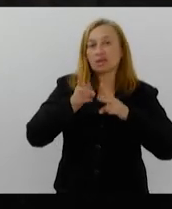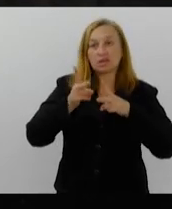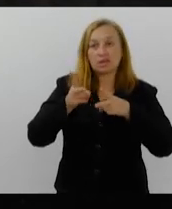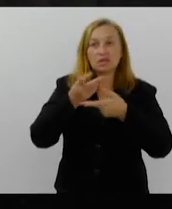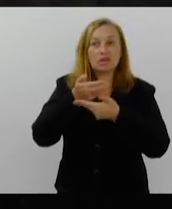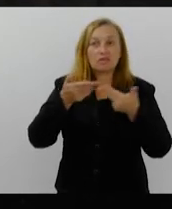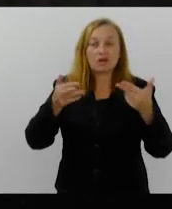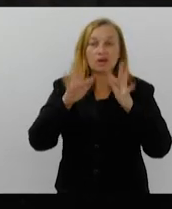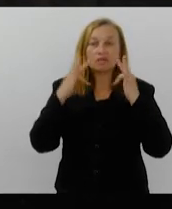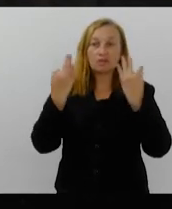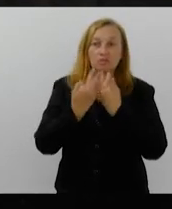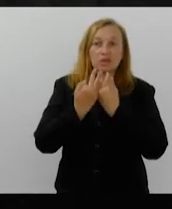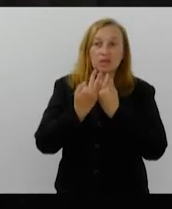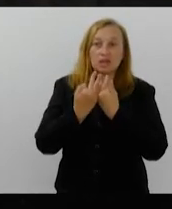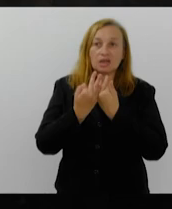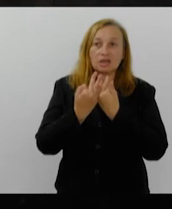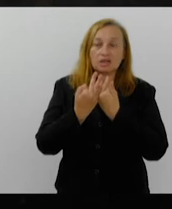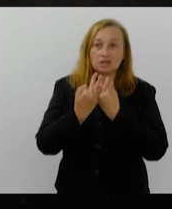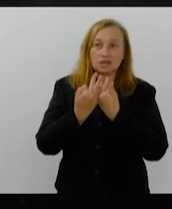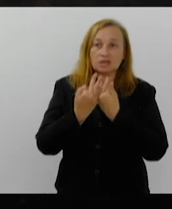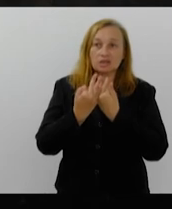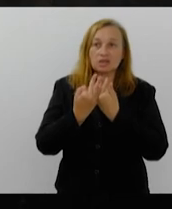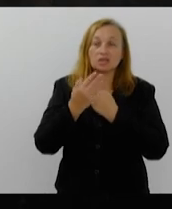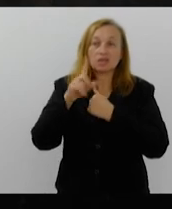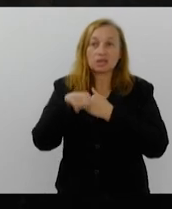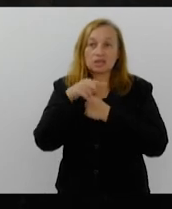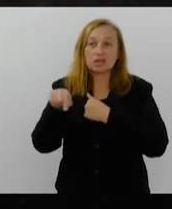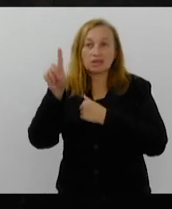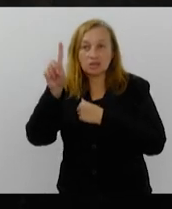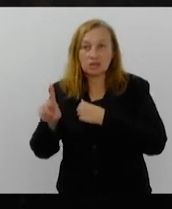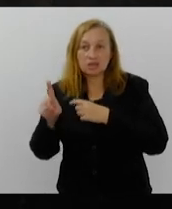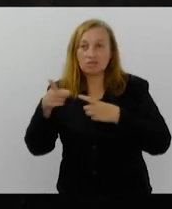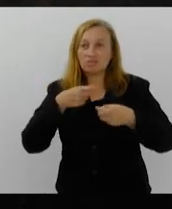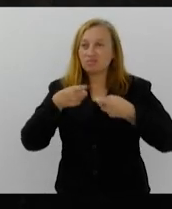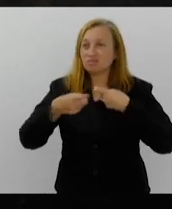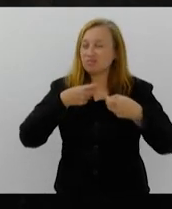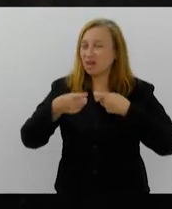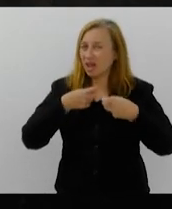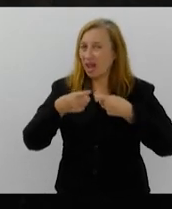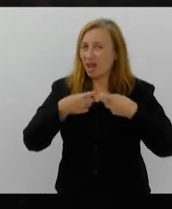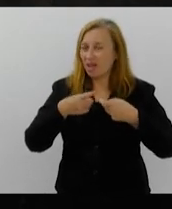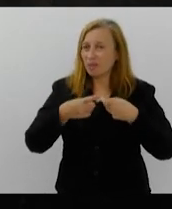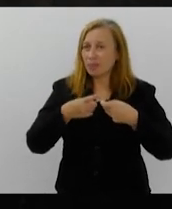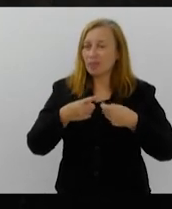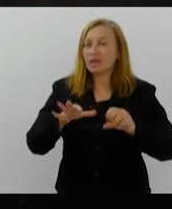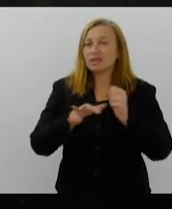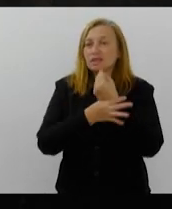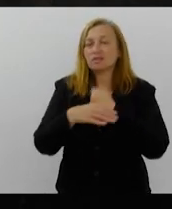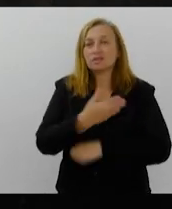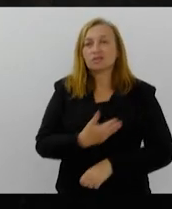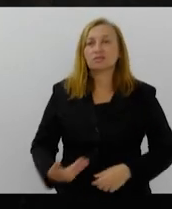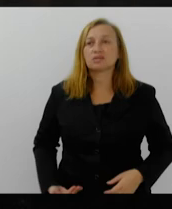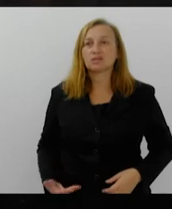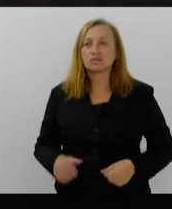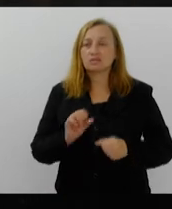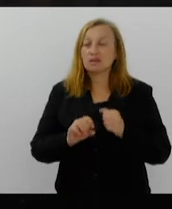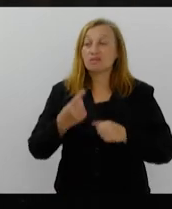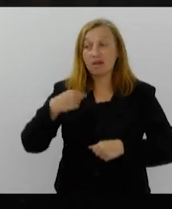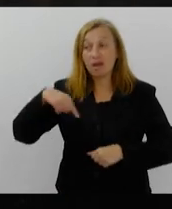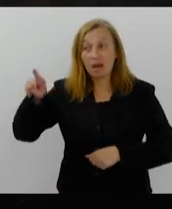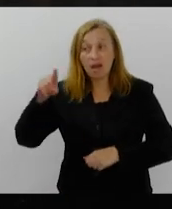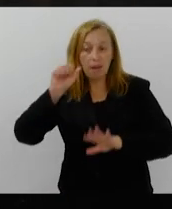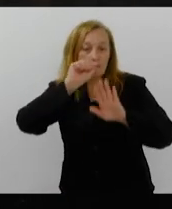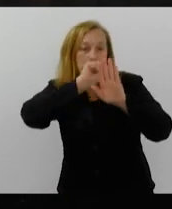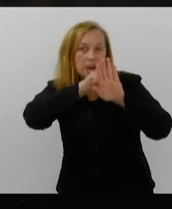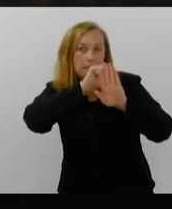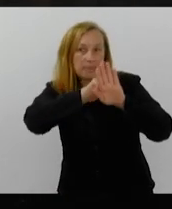diversos familiares que são violados diretamente nessa guerra insana que a segurança pública promove, bate lá na